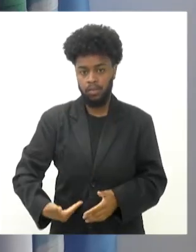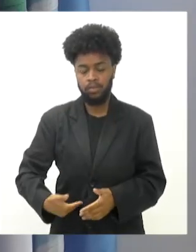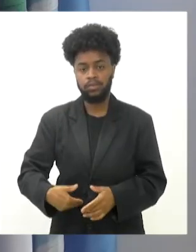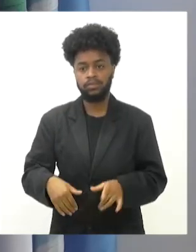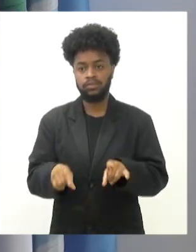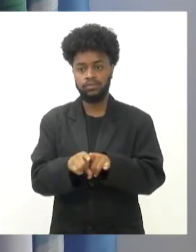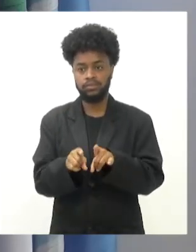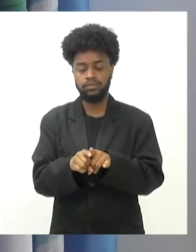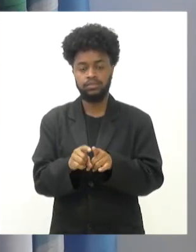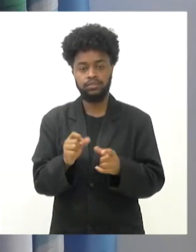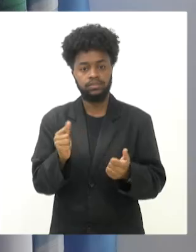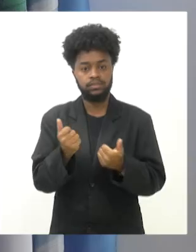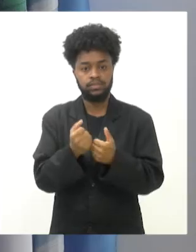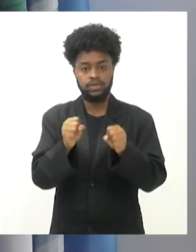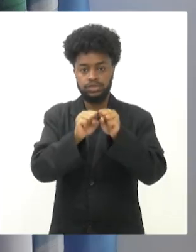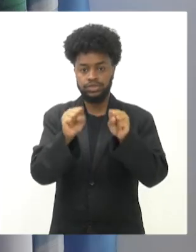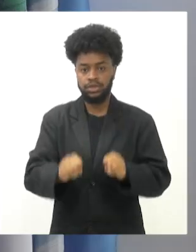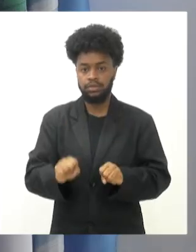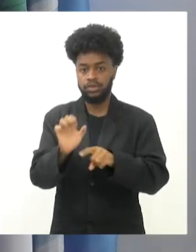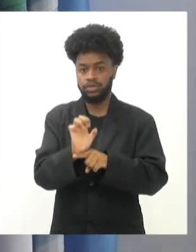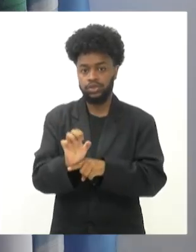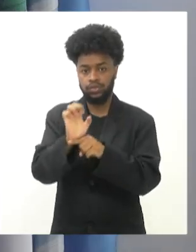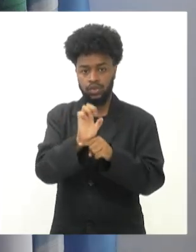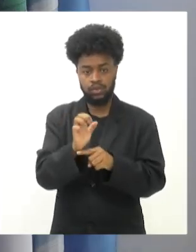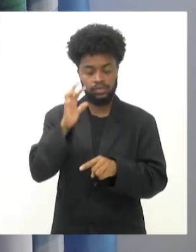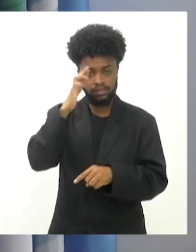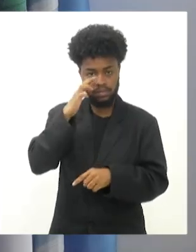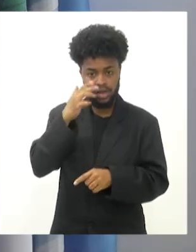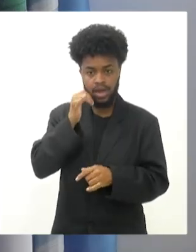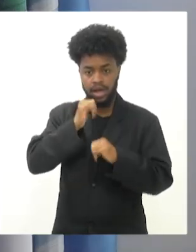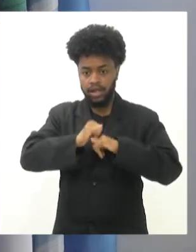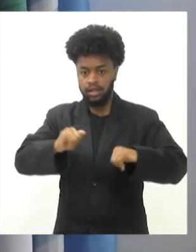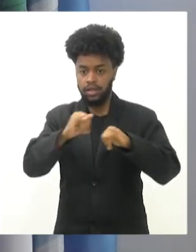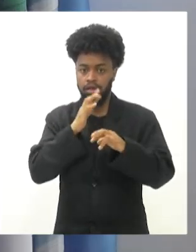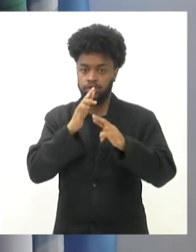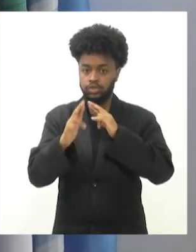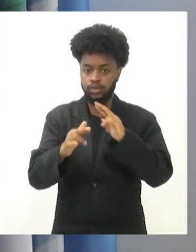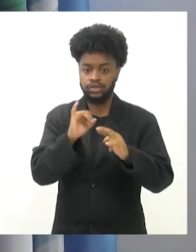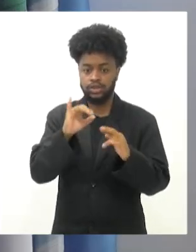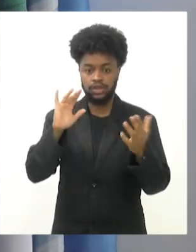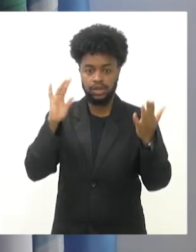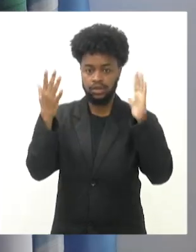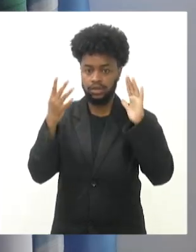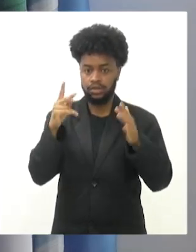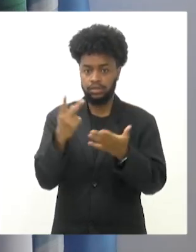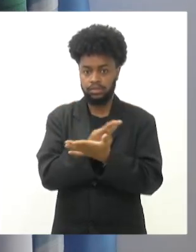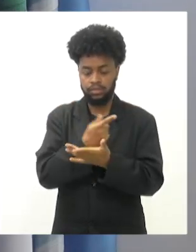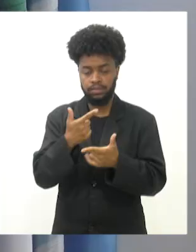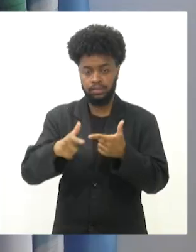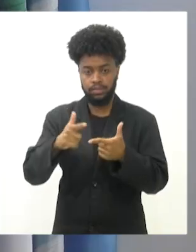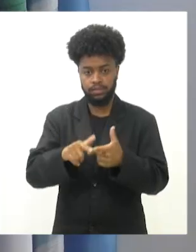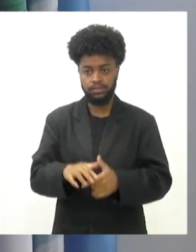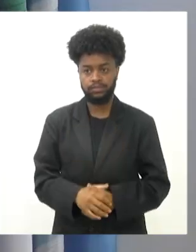Fortalecimento dos sistemas estaduais de monitoramento, alerta e resposta a eventos climáticos. Esse